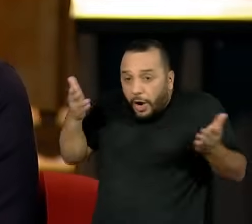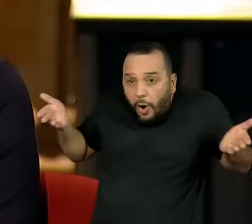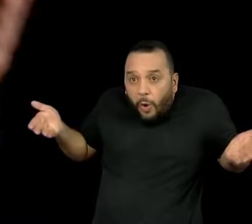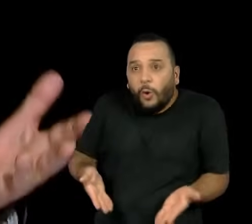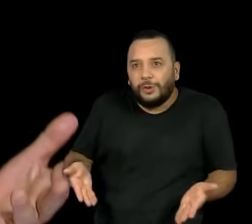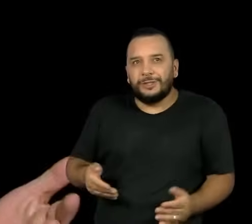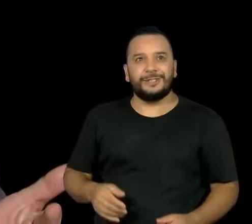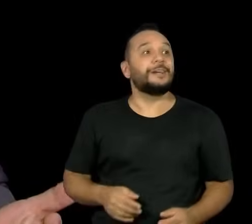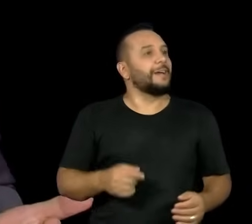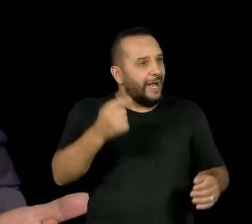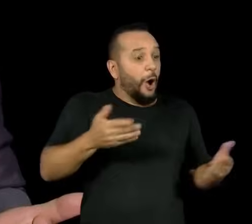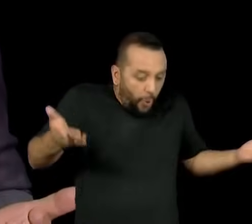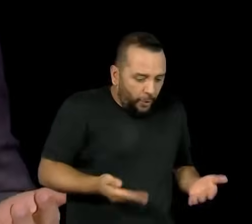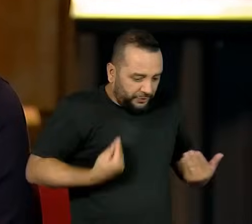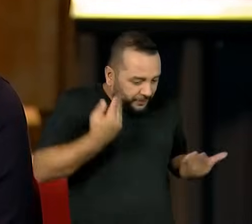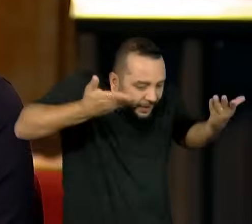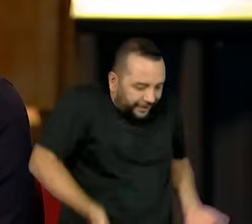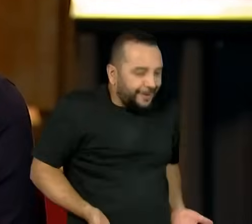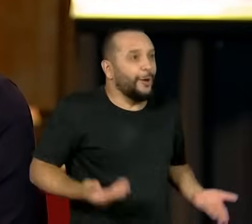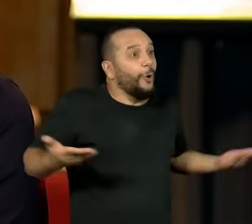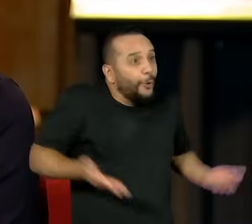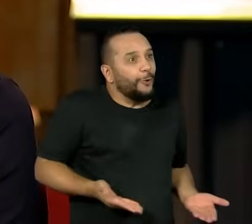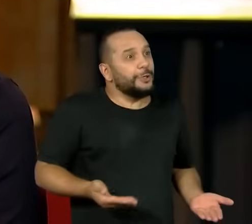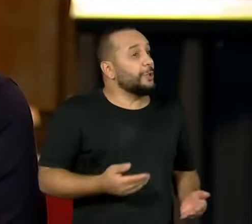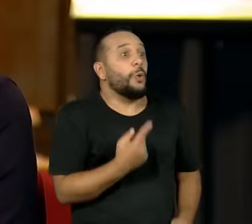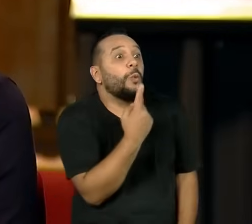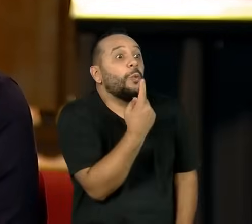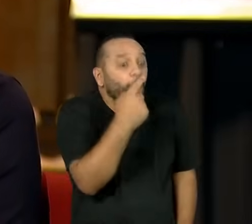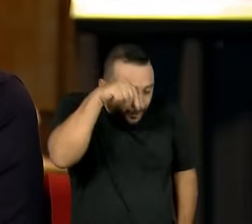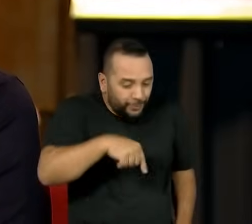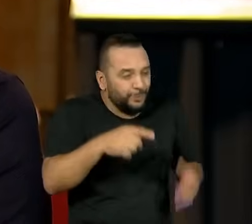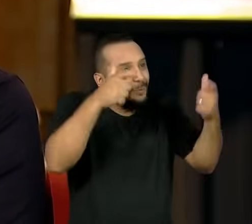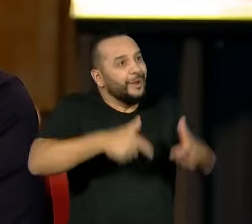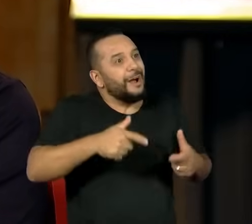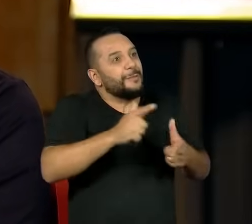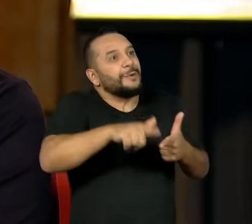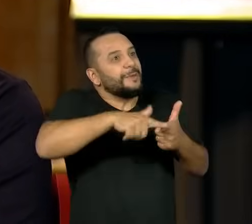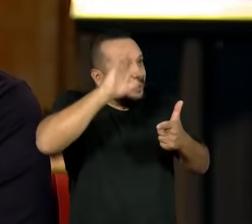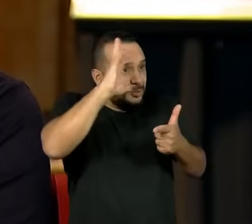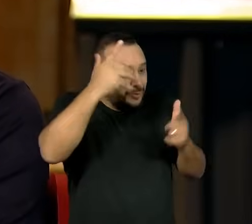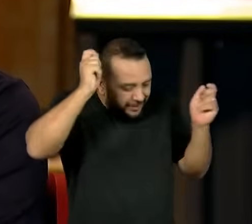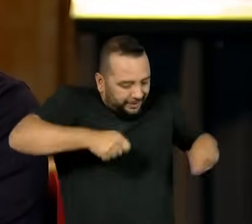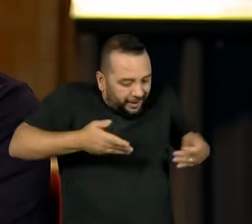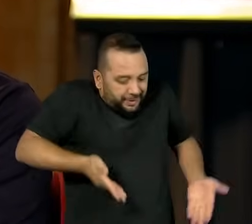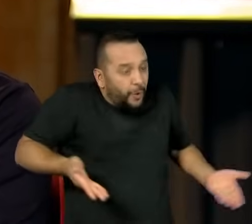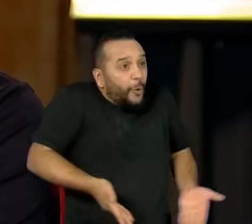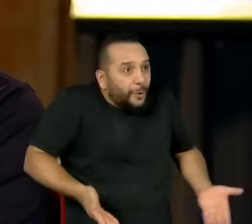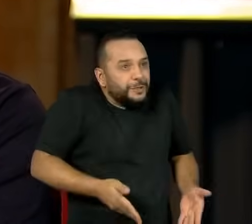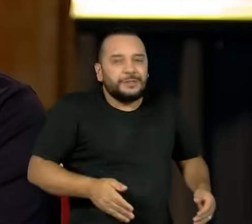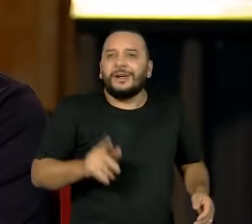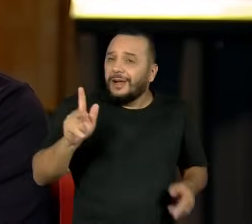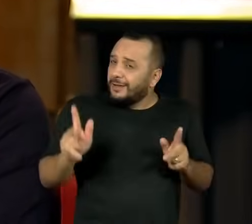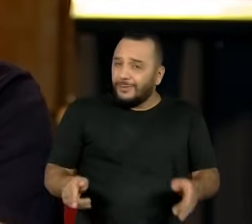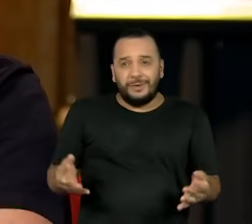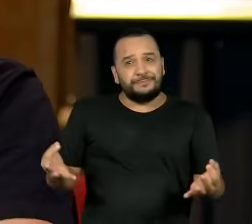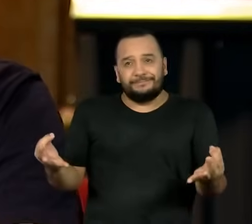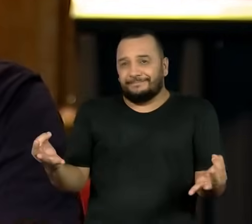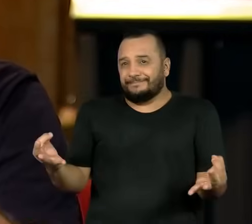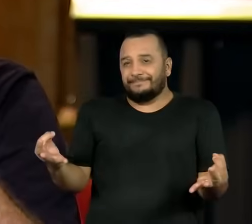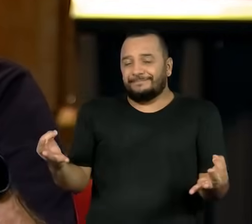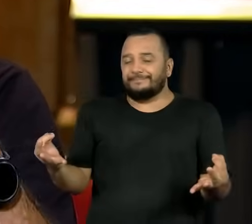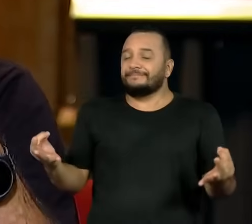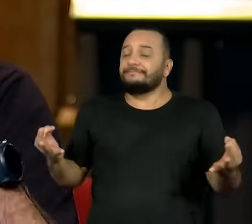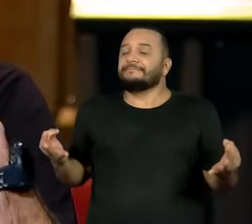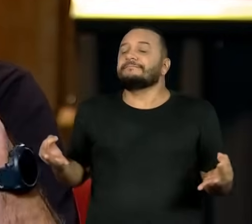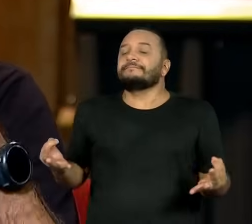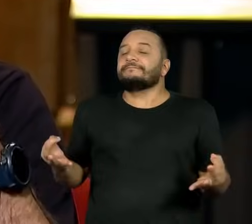aqui. Você está no único lugar, no único lugar que dá para resolver alguma coisa, né? Querendo ou não, semelhante à meditação. Então a gente